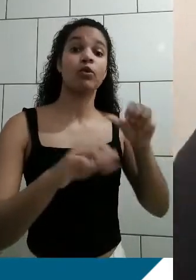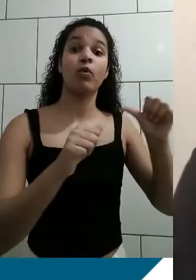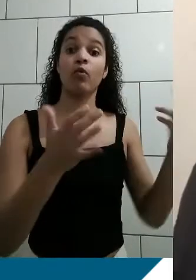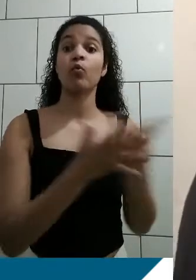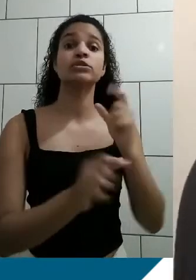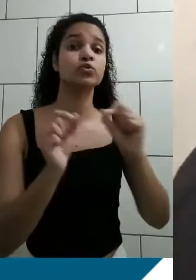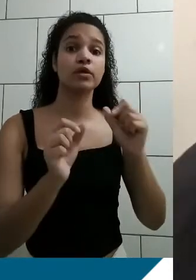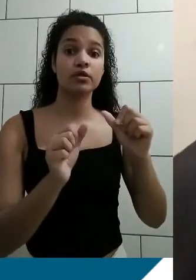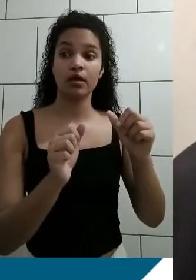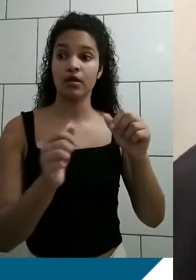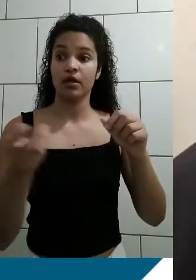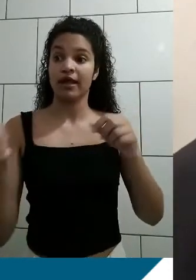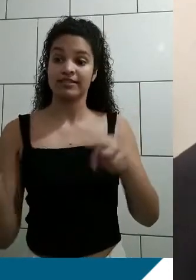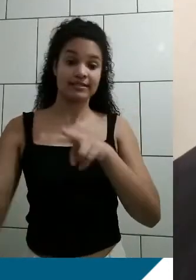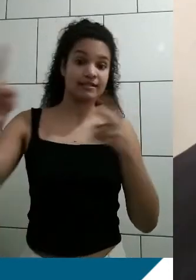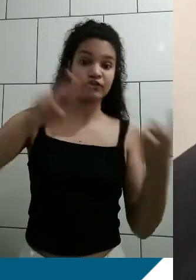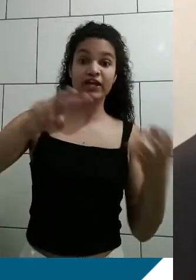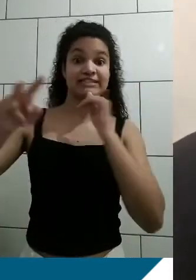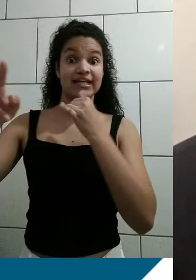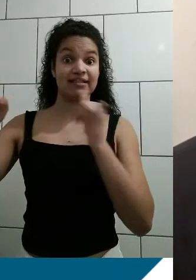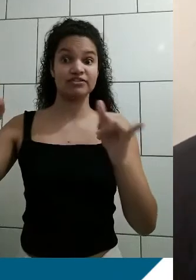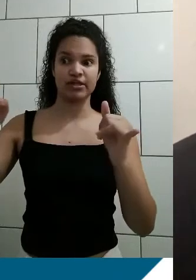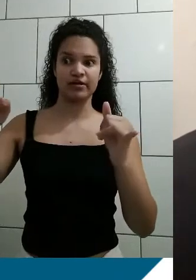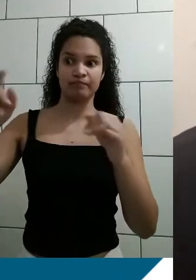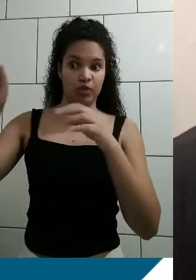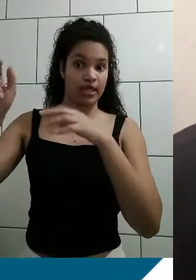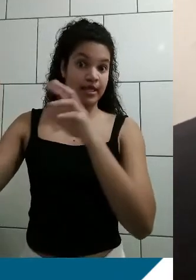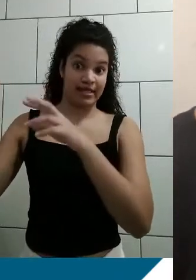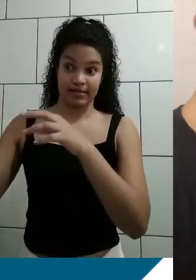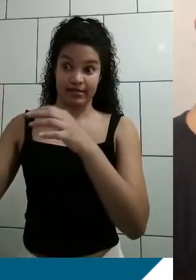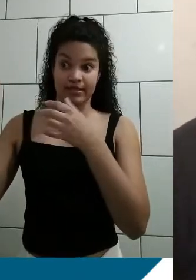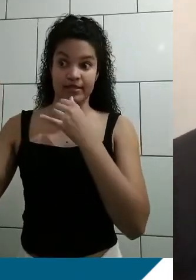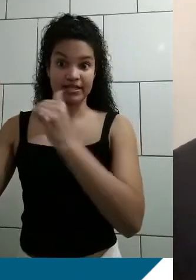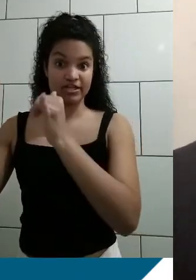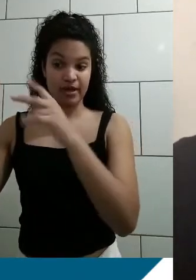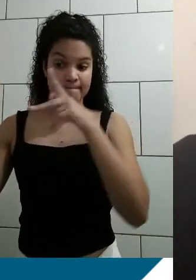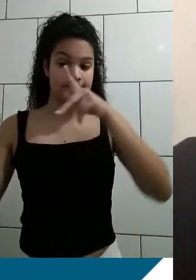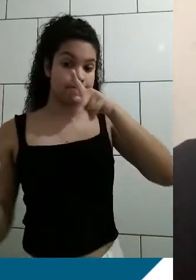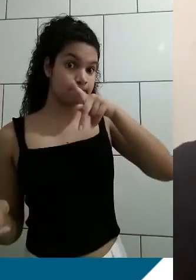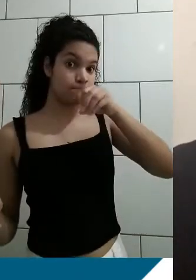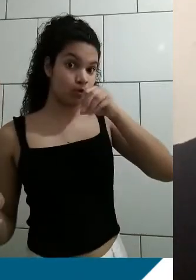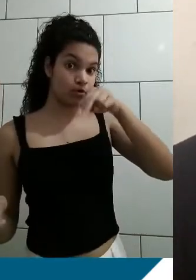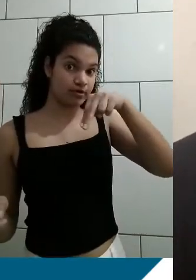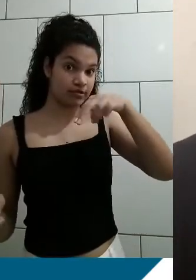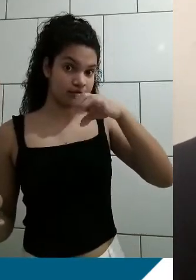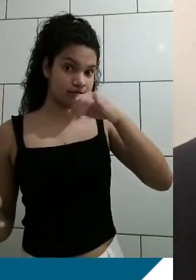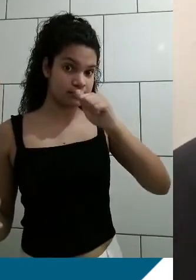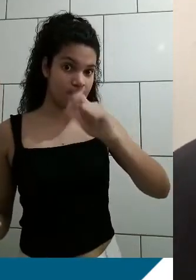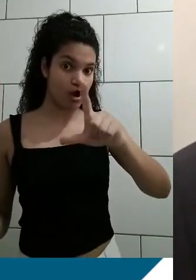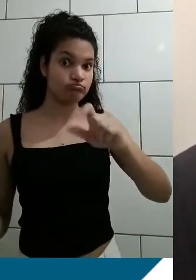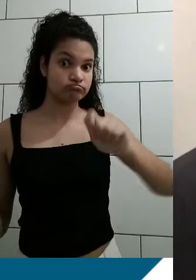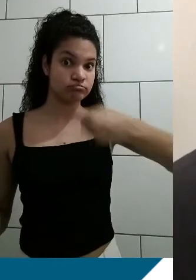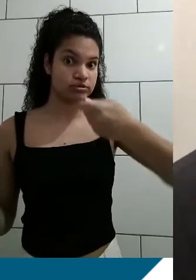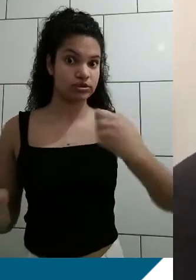potencial em energia cinética. Relembrando os capítulos anteriores, né, a energia potencial é aquela que o corpo